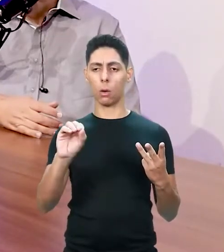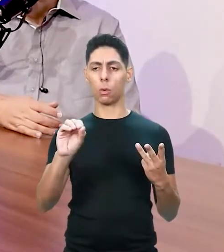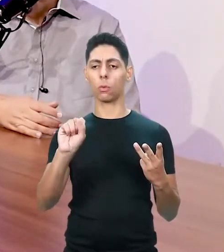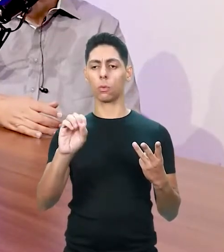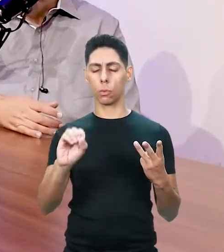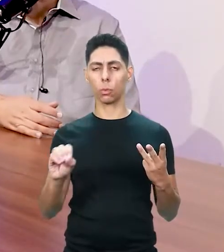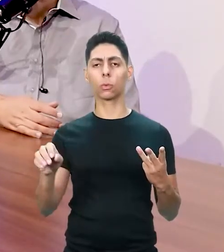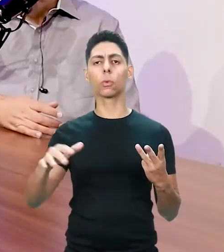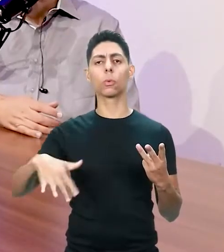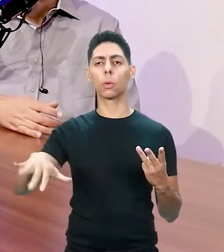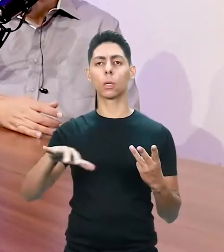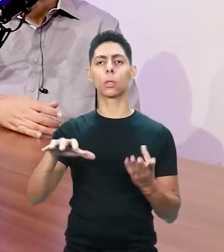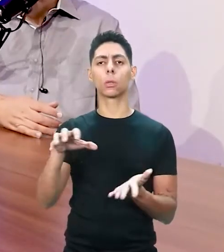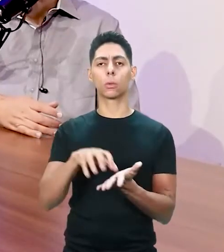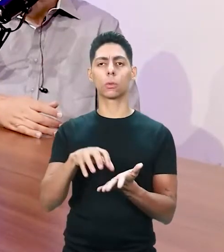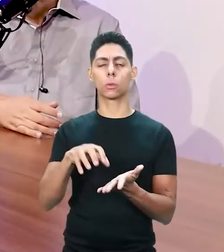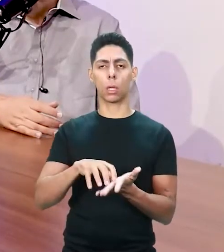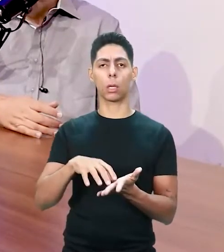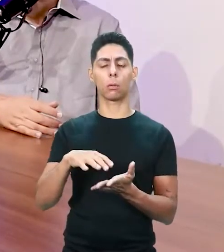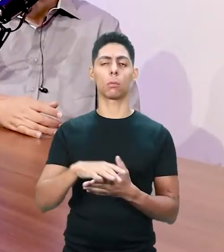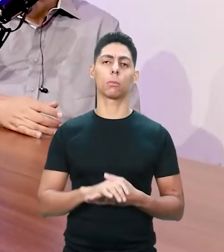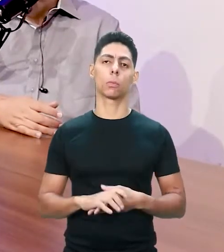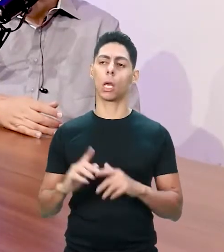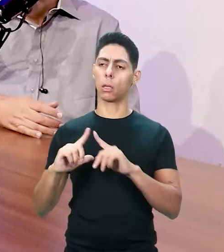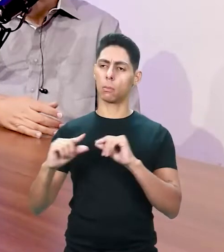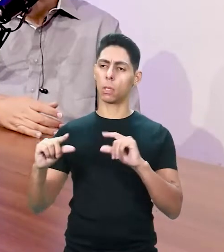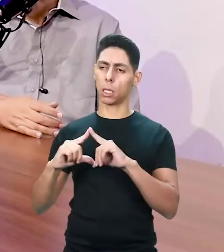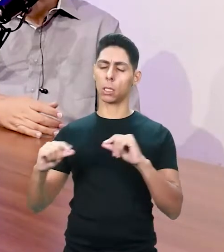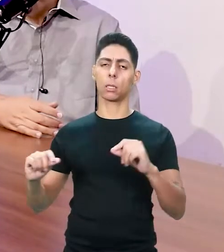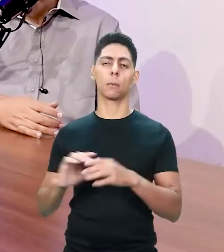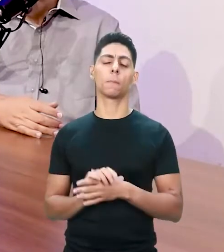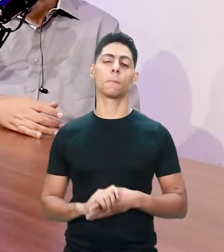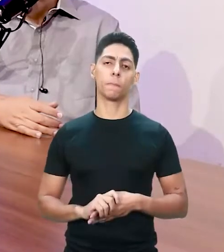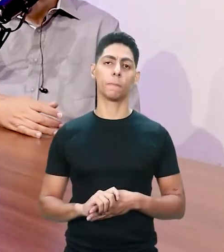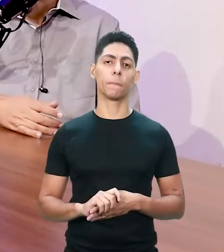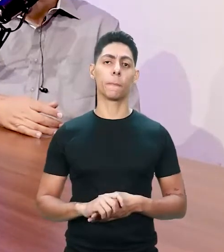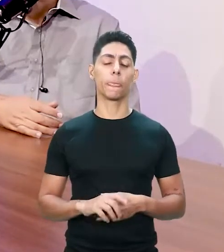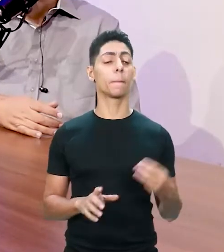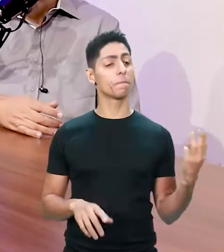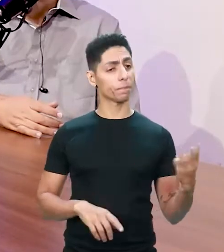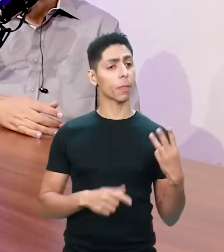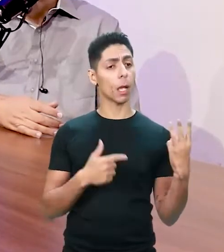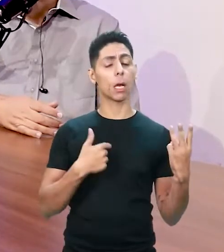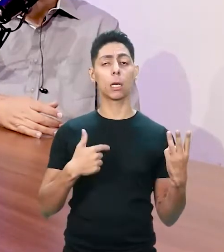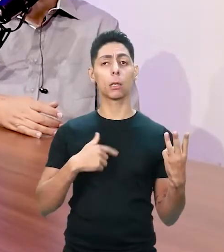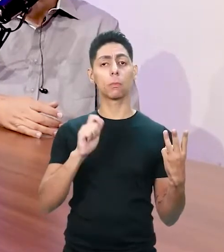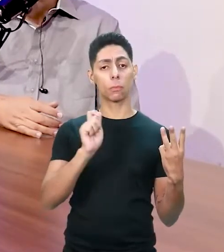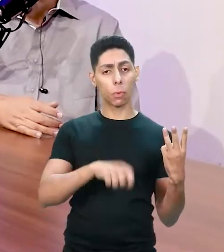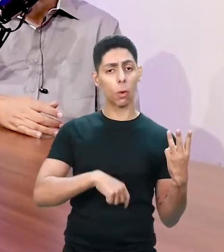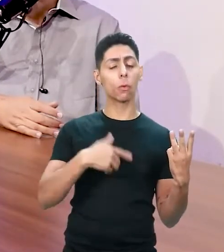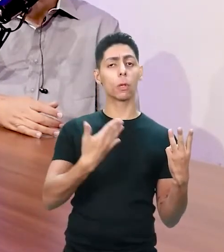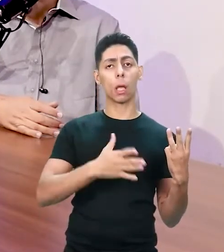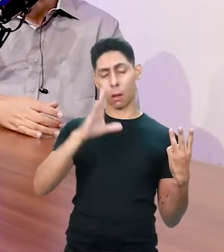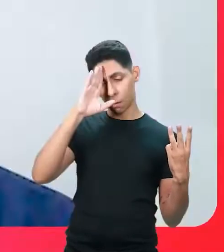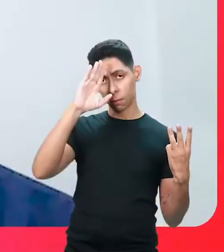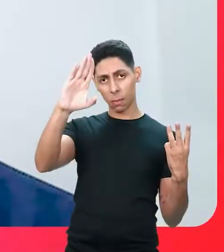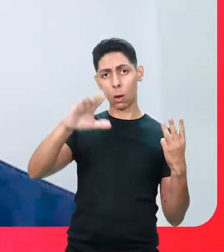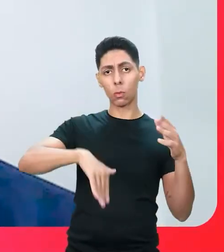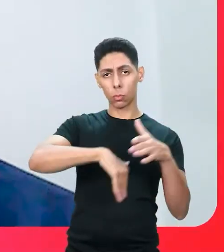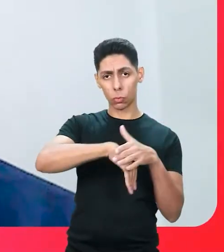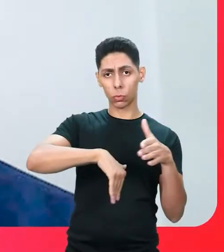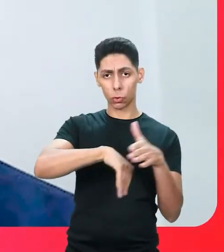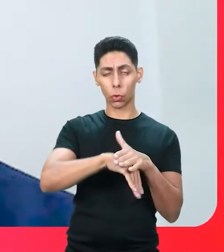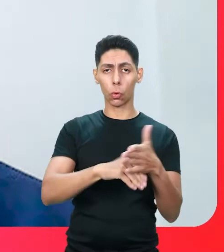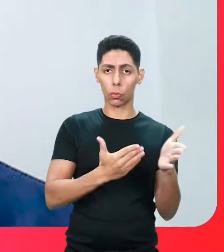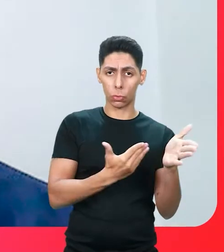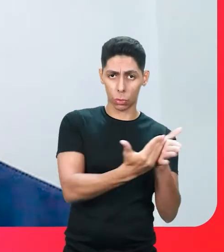aí da região central do nosso país, de Brasília. Uhum. Eu, Luciano e Marcos é que revezamos, e eu tive a honra de ser o âncora no jogo de estreia